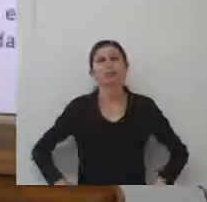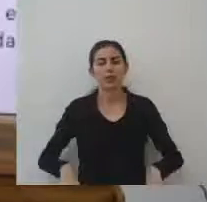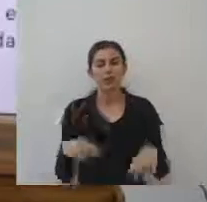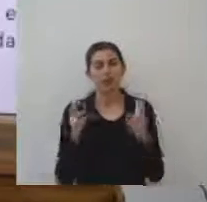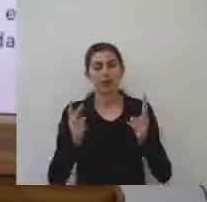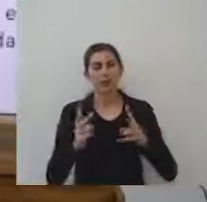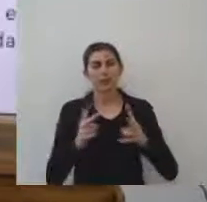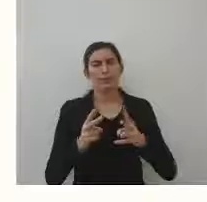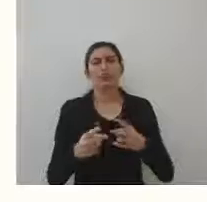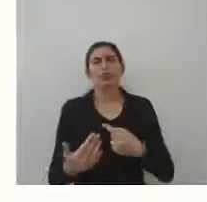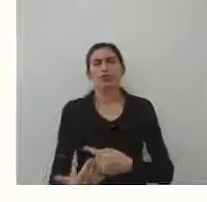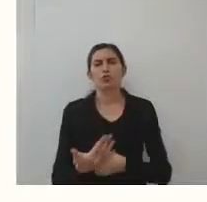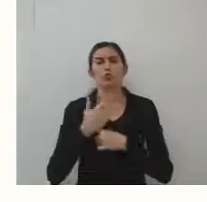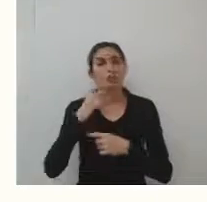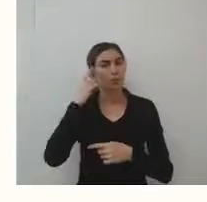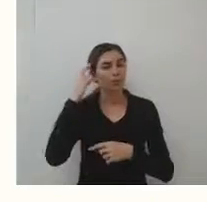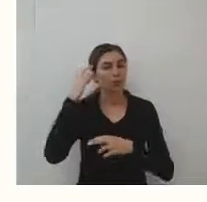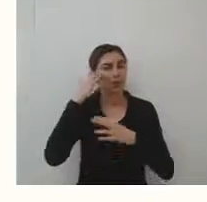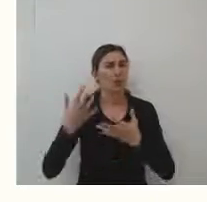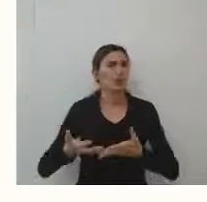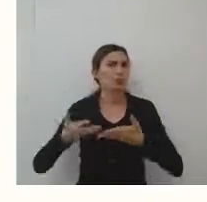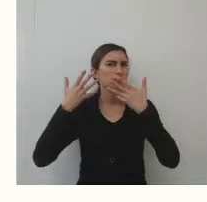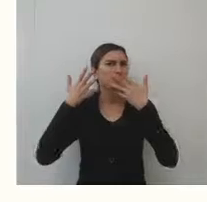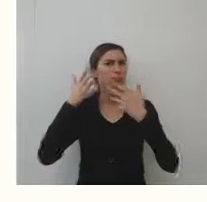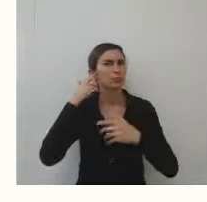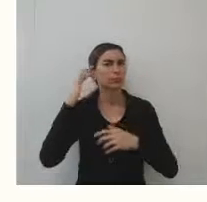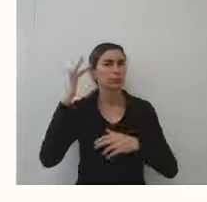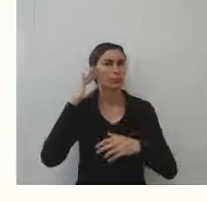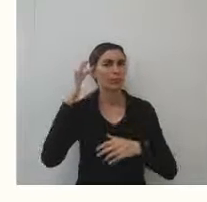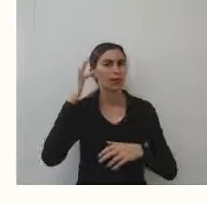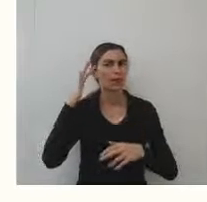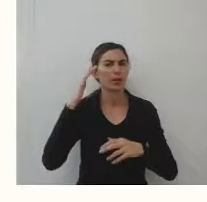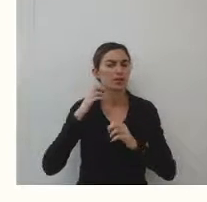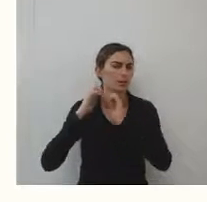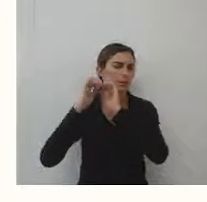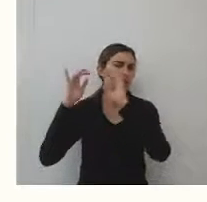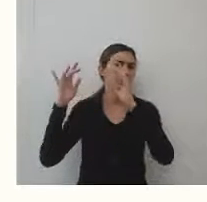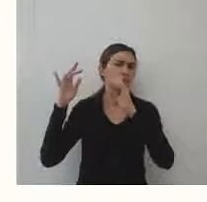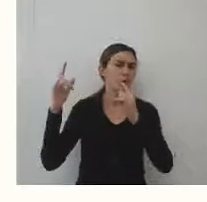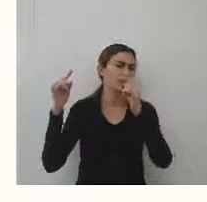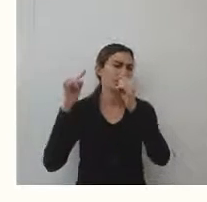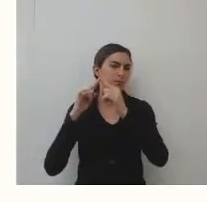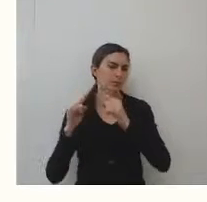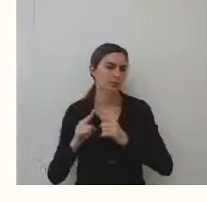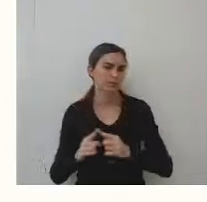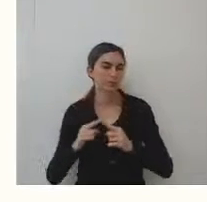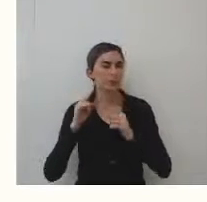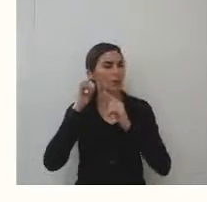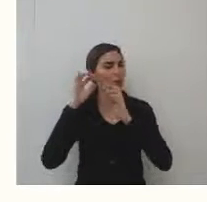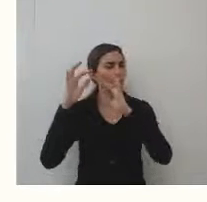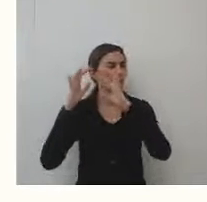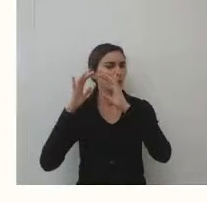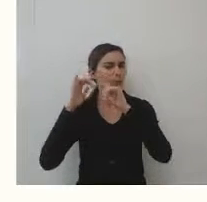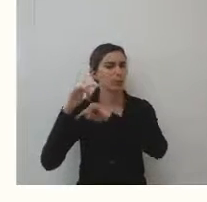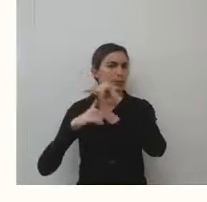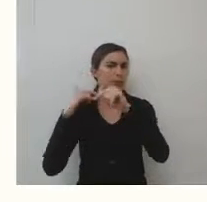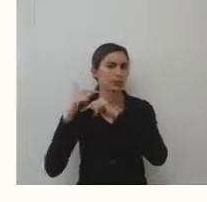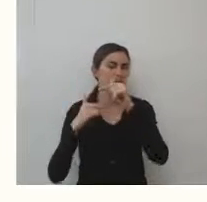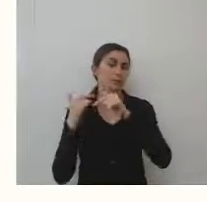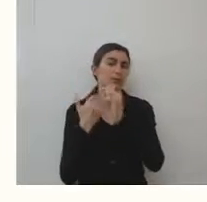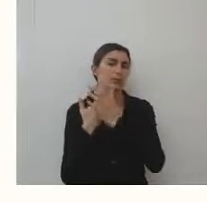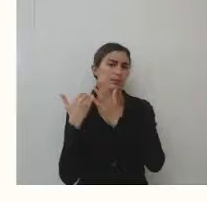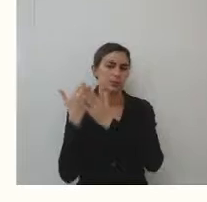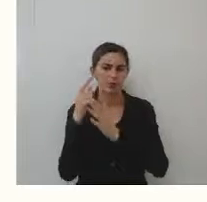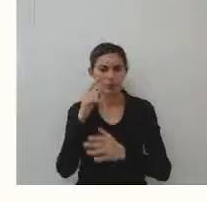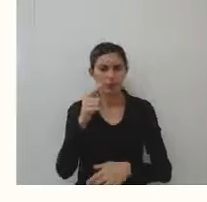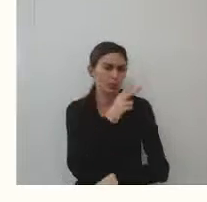Vamos lá. Estimula a memória. Desafia nossa mente a estimular a conectividade dos cérebros. Então, eu acho que